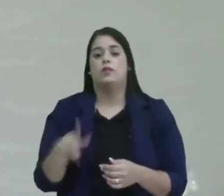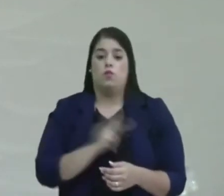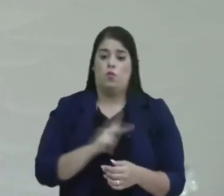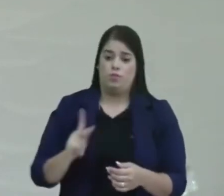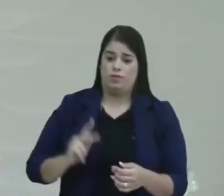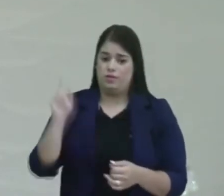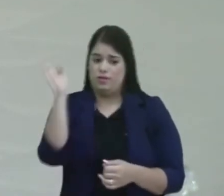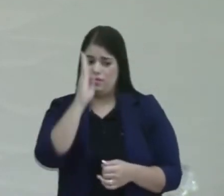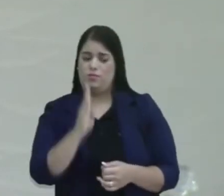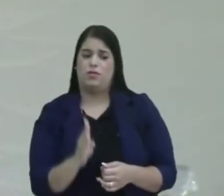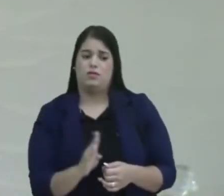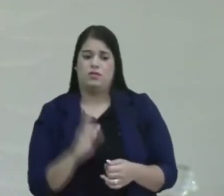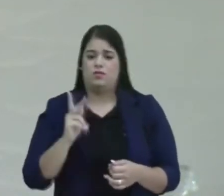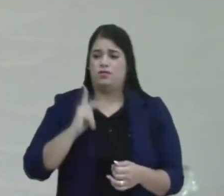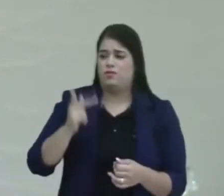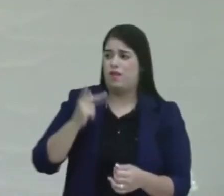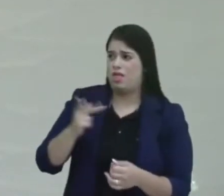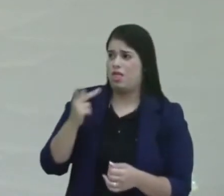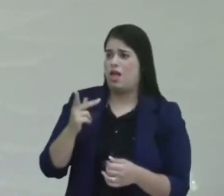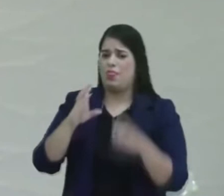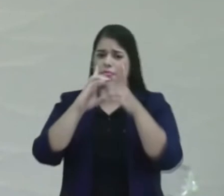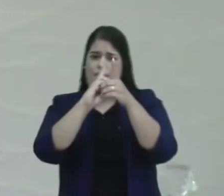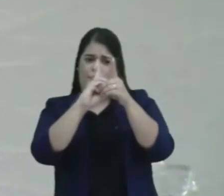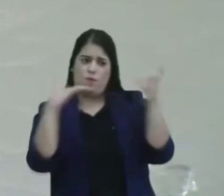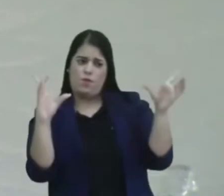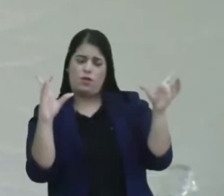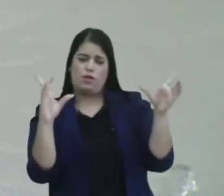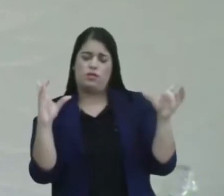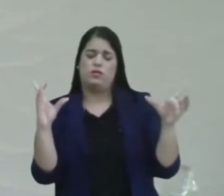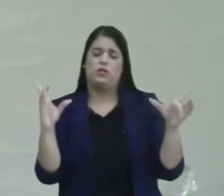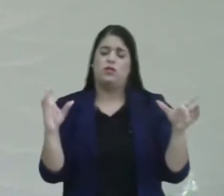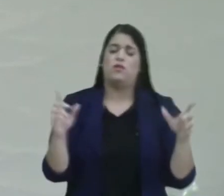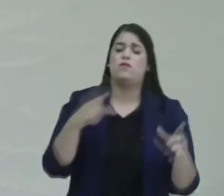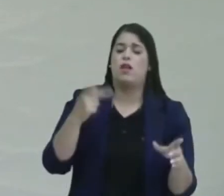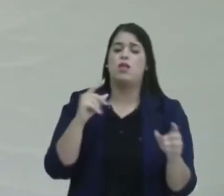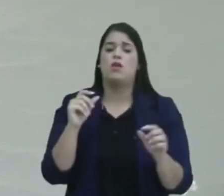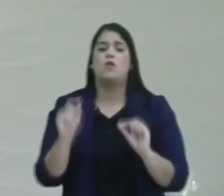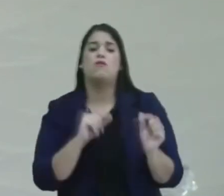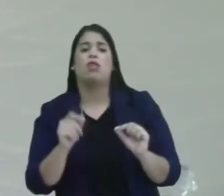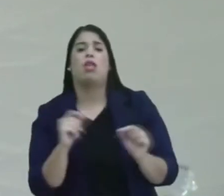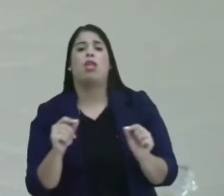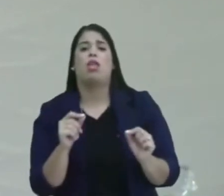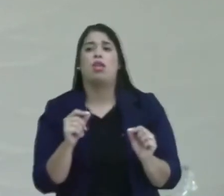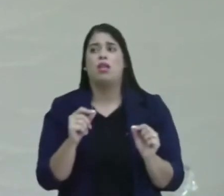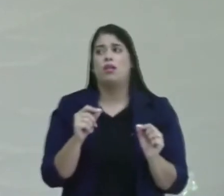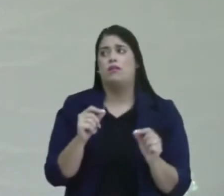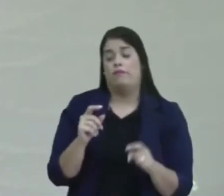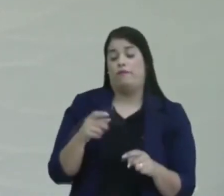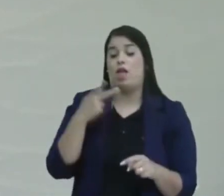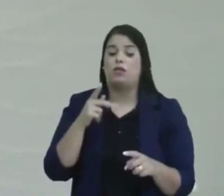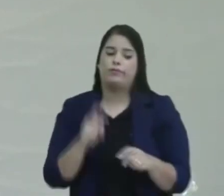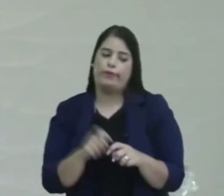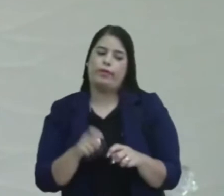vez de falar de forma democrática, mas a mostrar a sua sexualidade. Ele não foi ali para